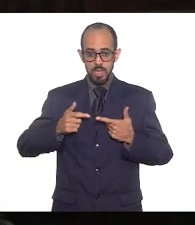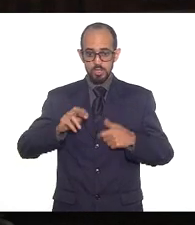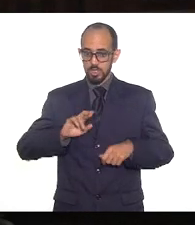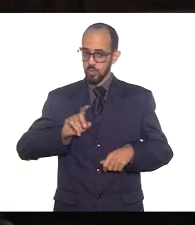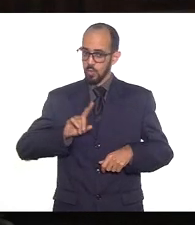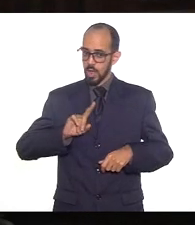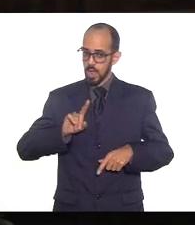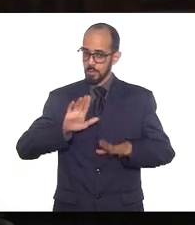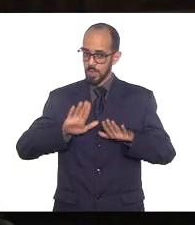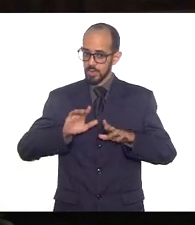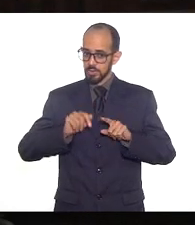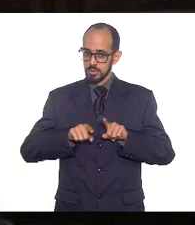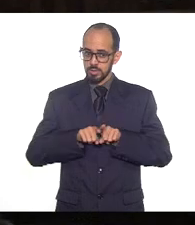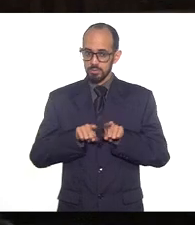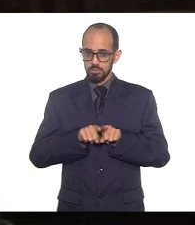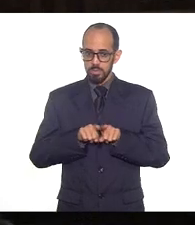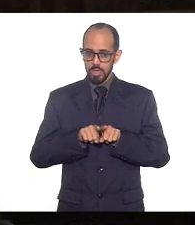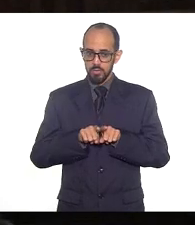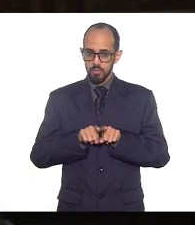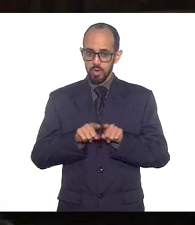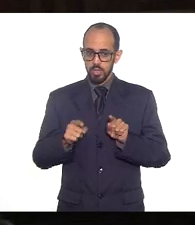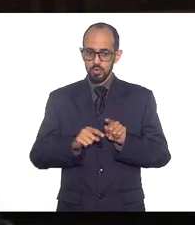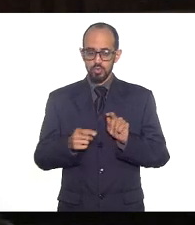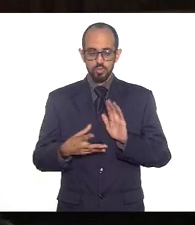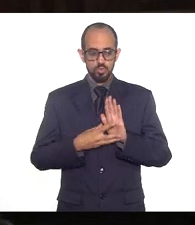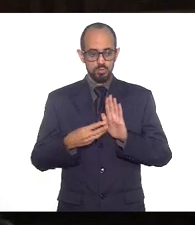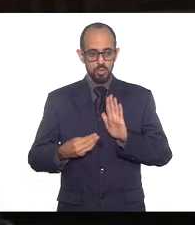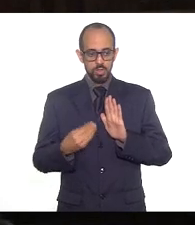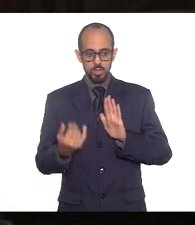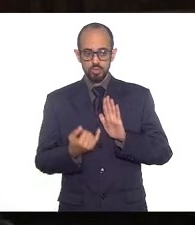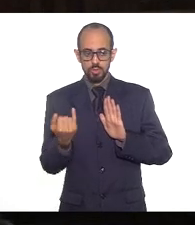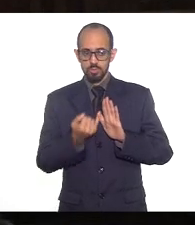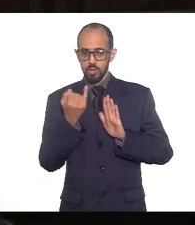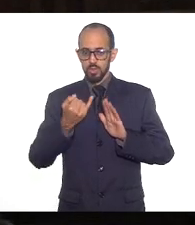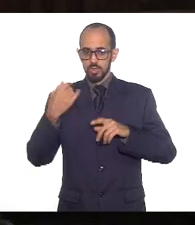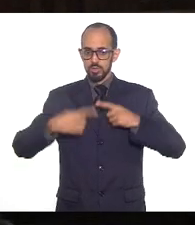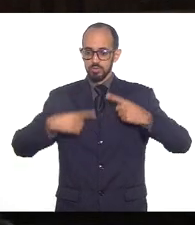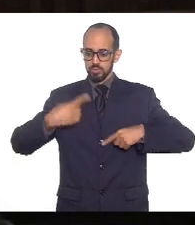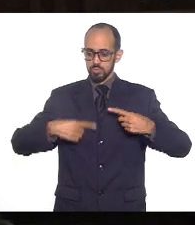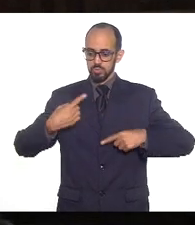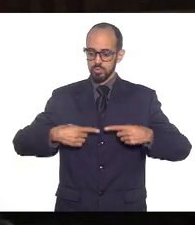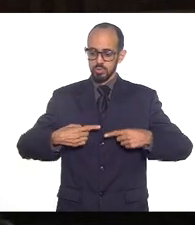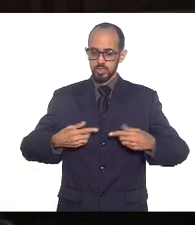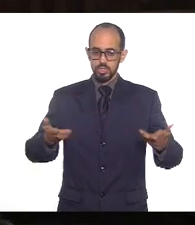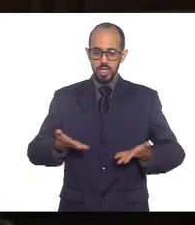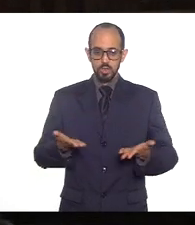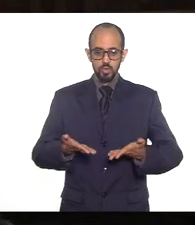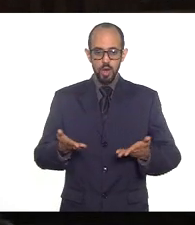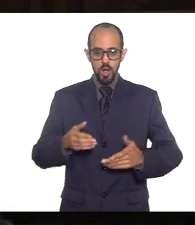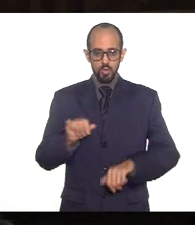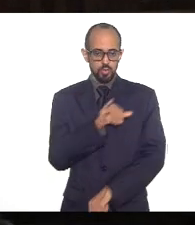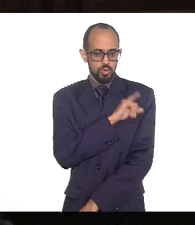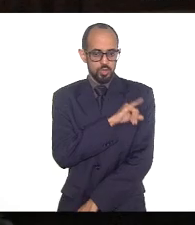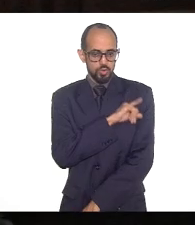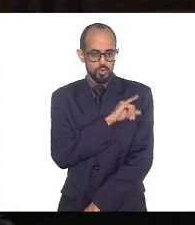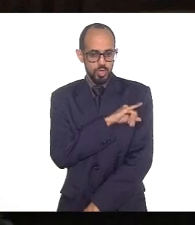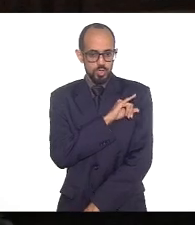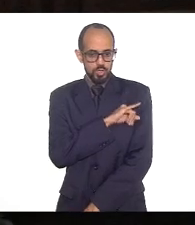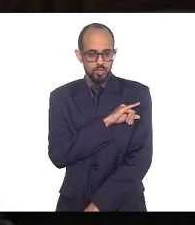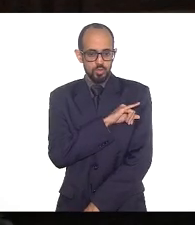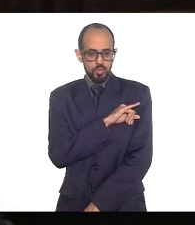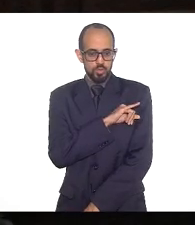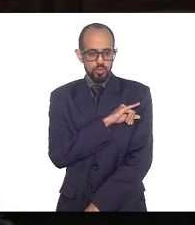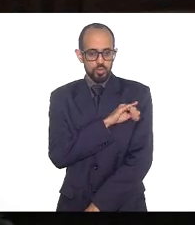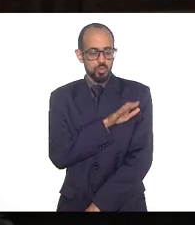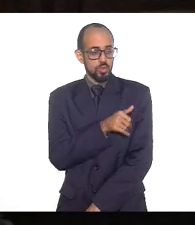tornou uma das figuras mais importantes e centrais da política contemporânea no estado do Rio de Janeiro e sob sua presidência